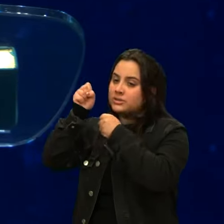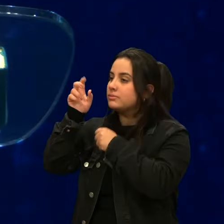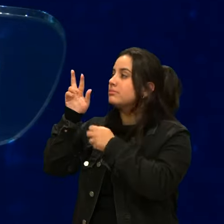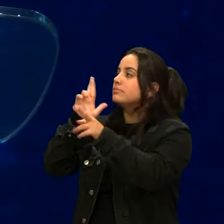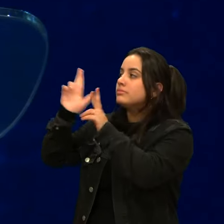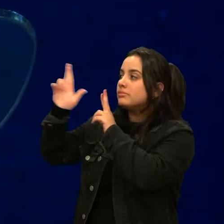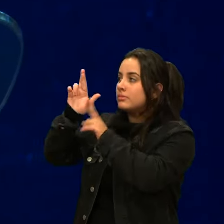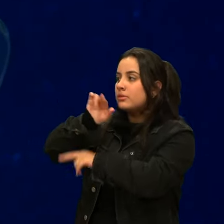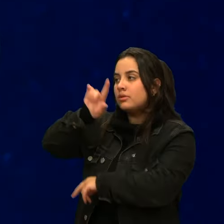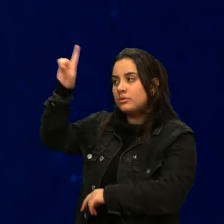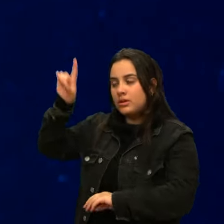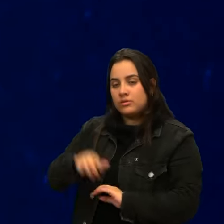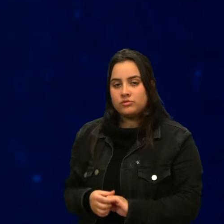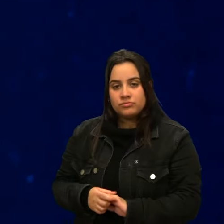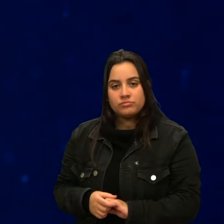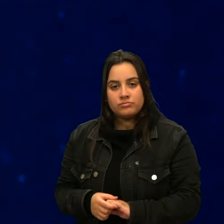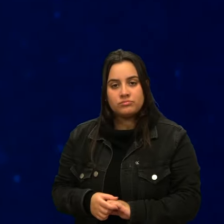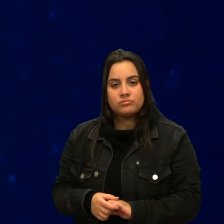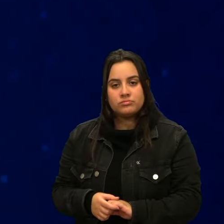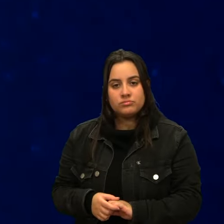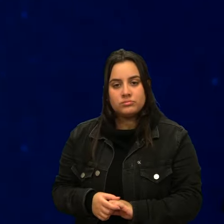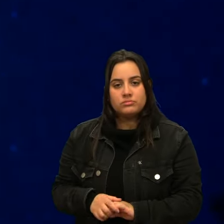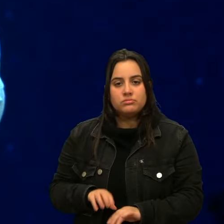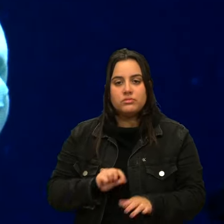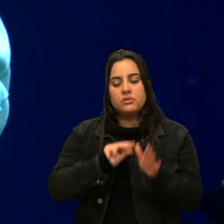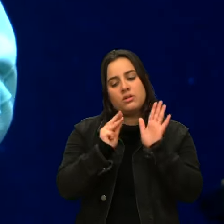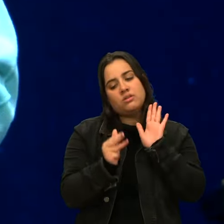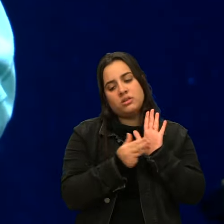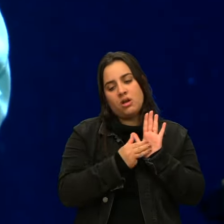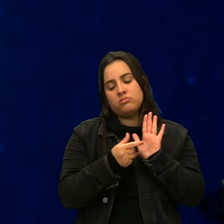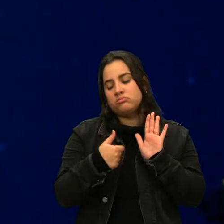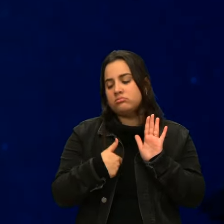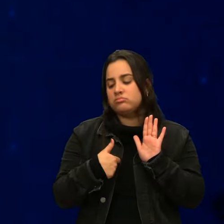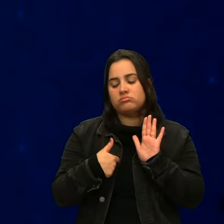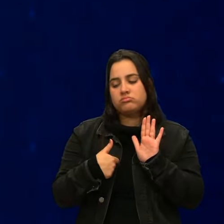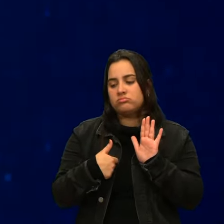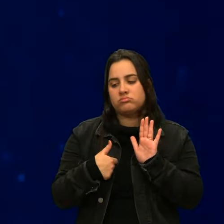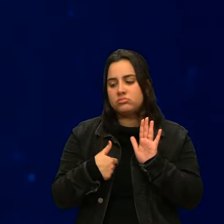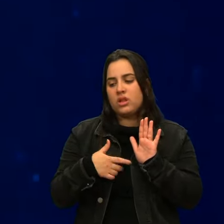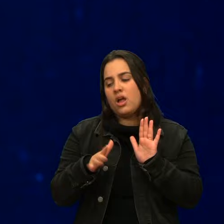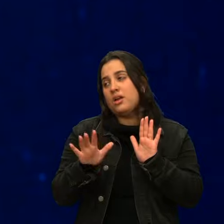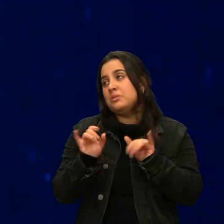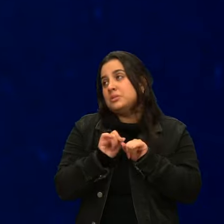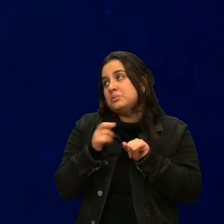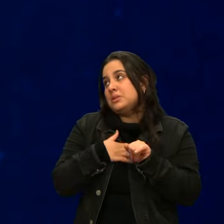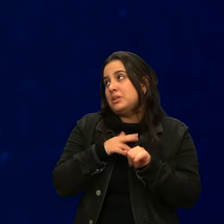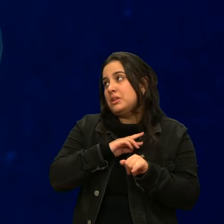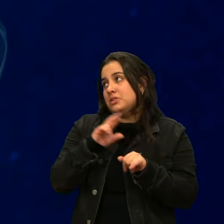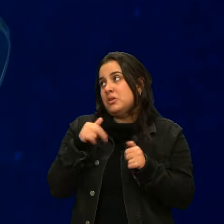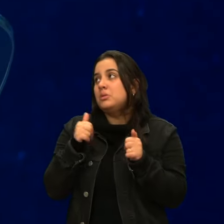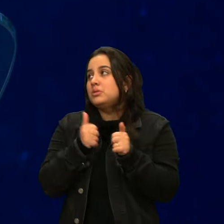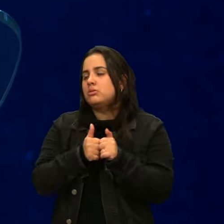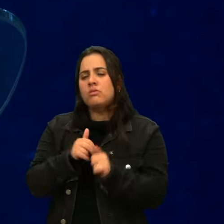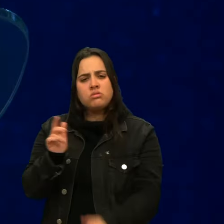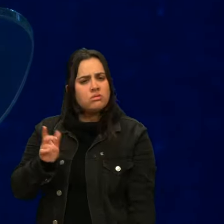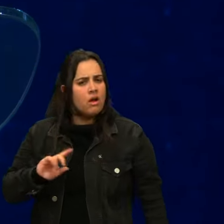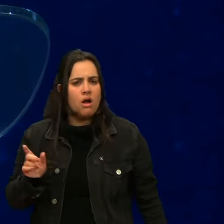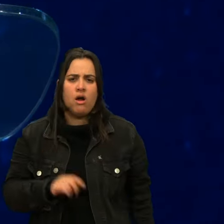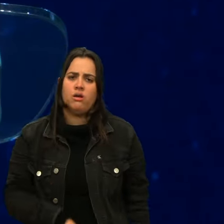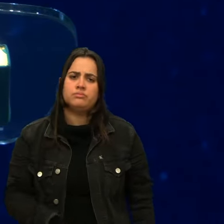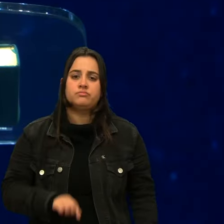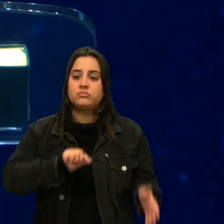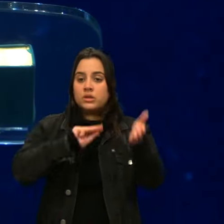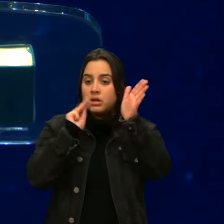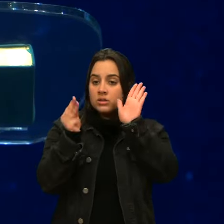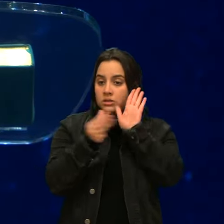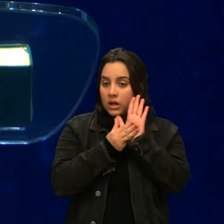não se contaminar por: ah não, vou fazer isso, vou seguir minha religião aqui. Era muito mais do que isso. Daniel tinha